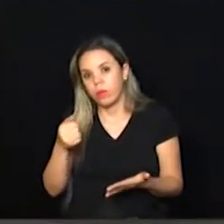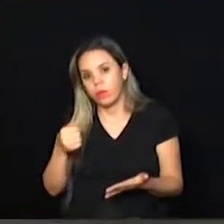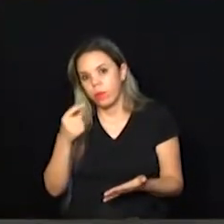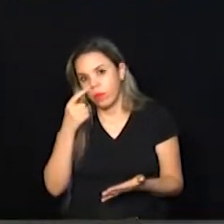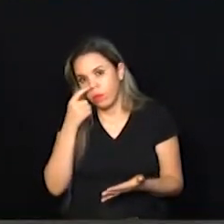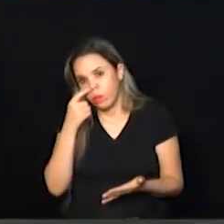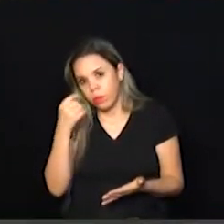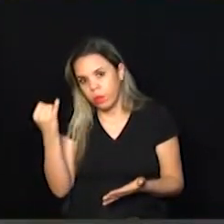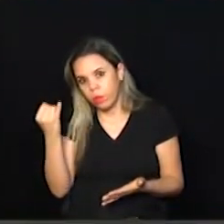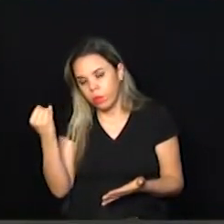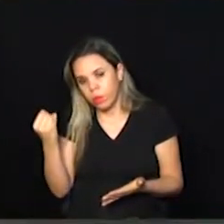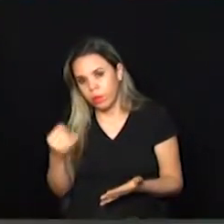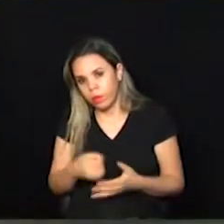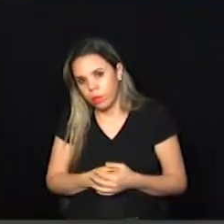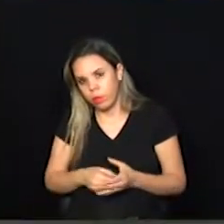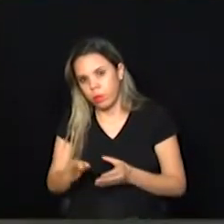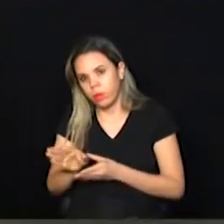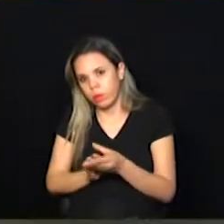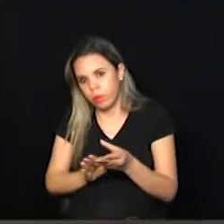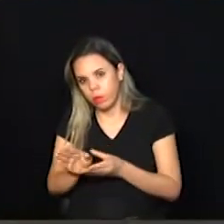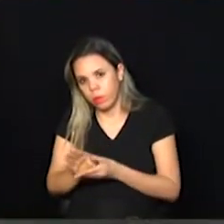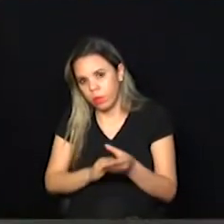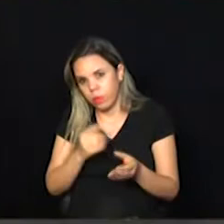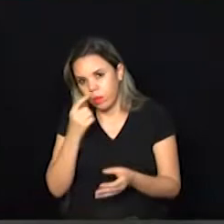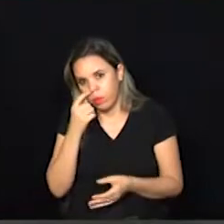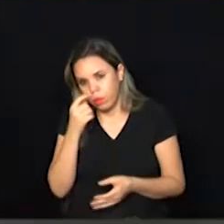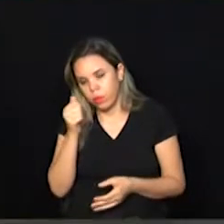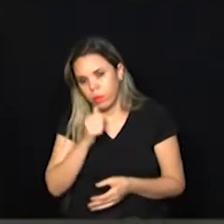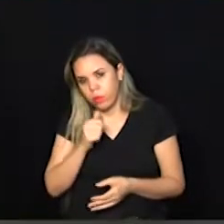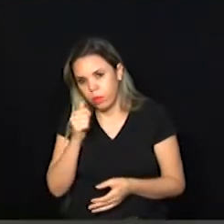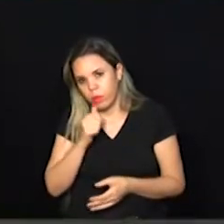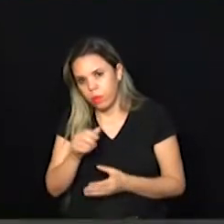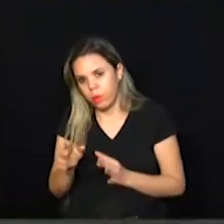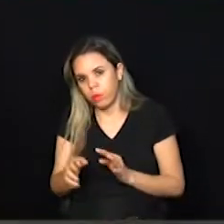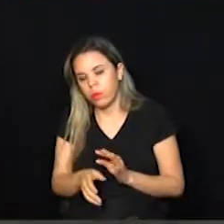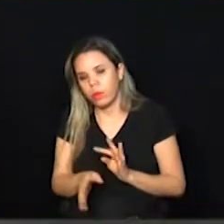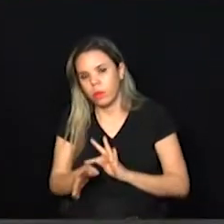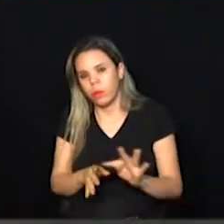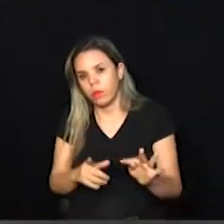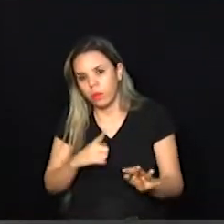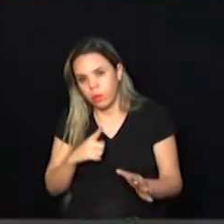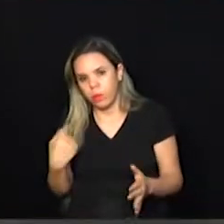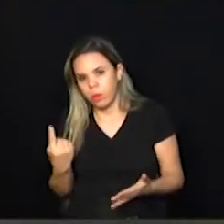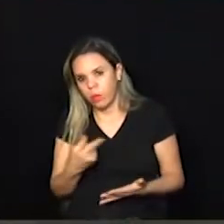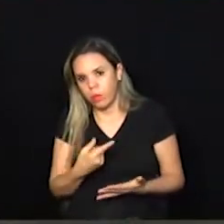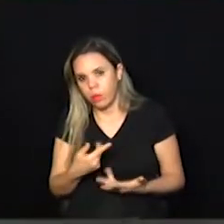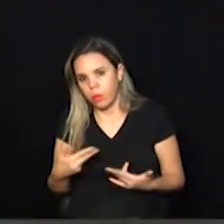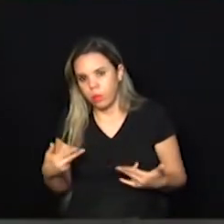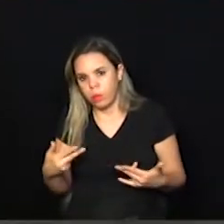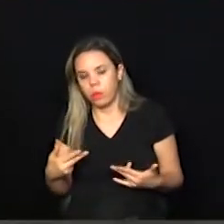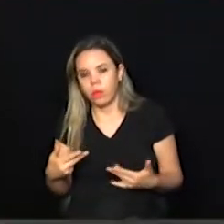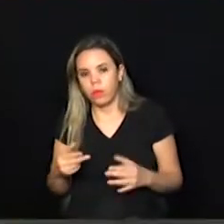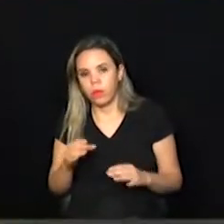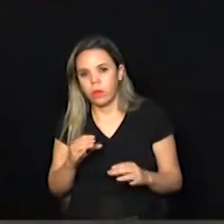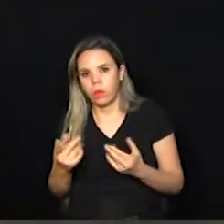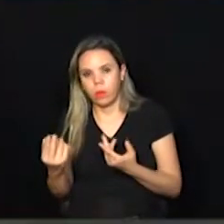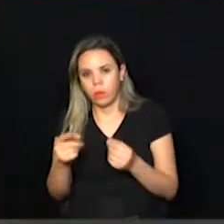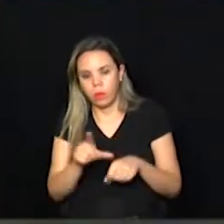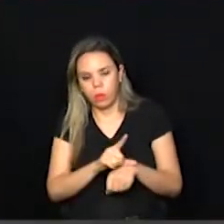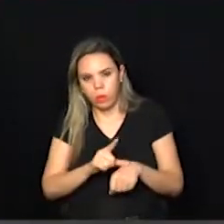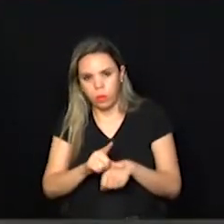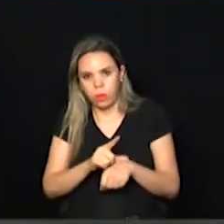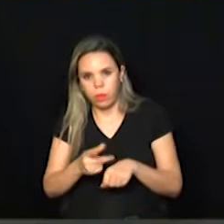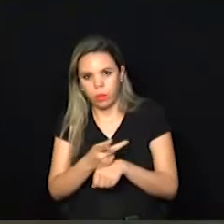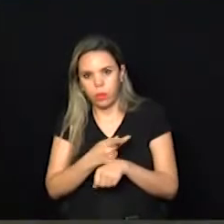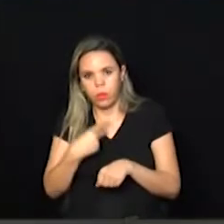é importantíssimo o Conselho da Mulher e os conselhos que nós temos, porque ele é o porta-voz, bem como o legislativo, procurar